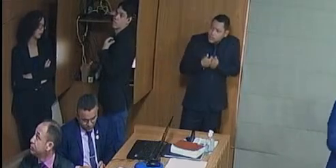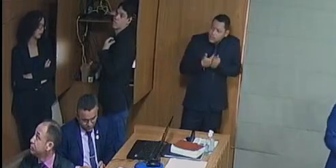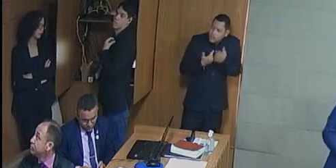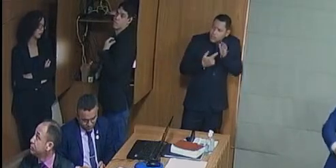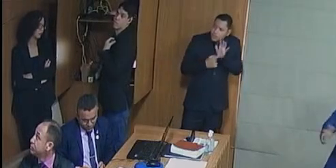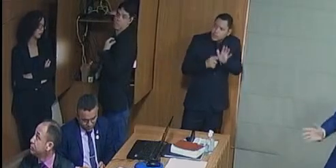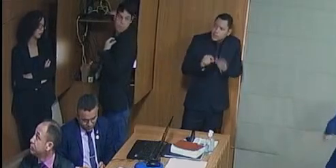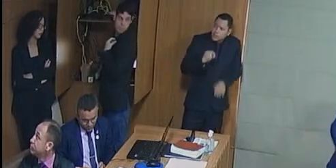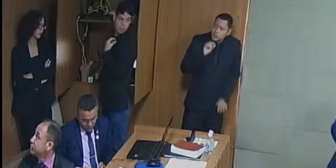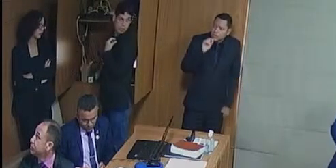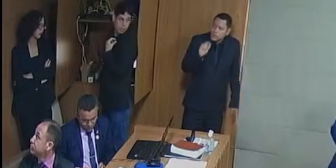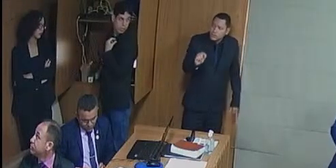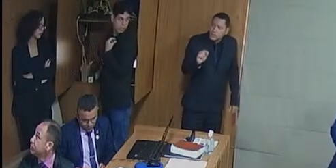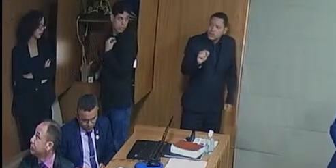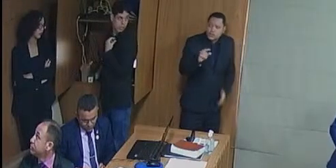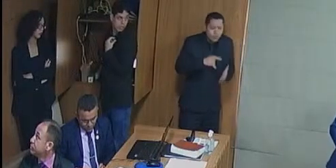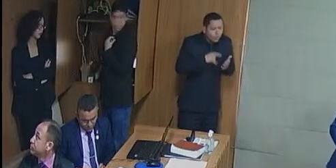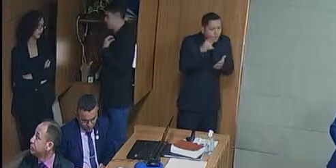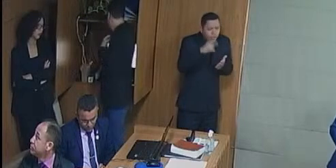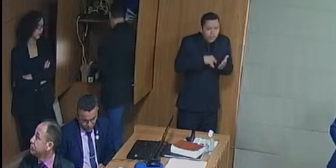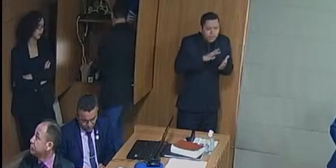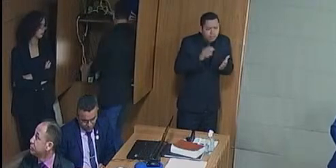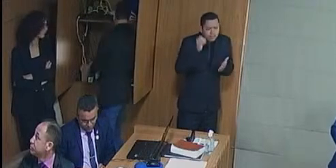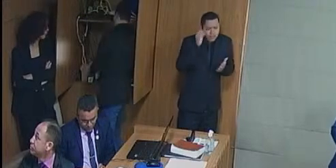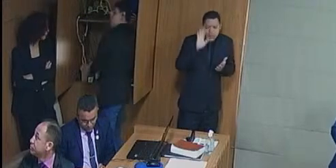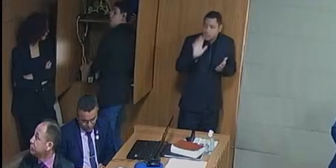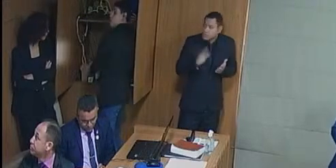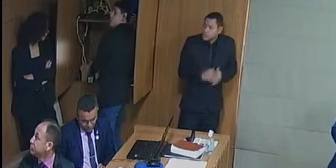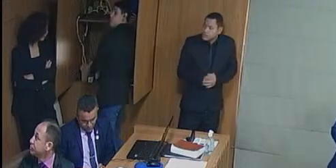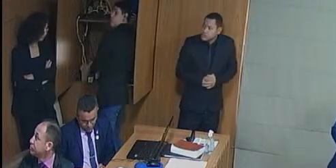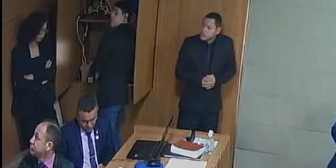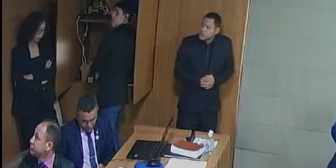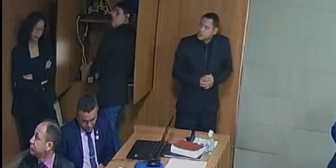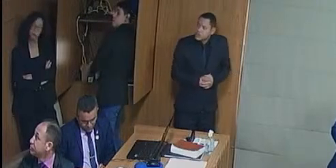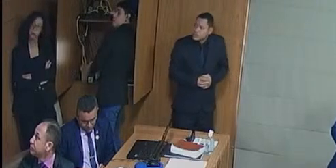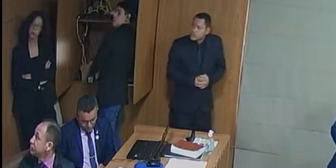relação a um tema específico que eu não recordo pode passar por favor